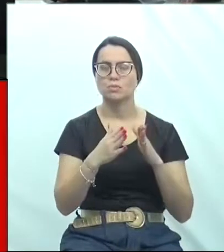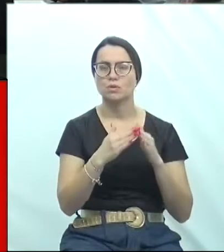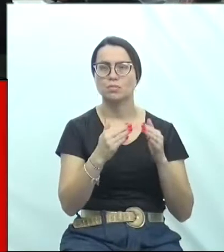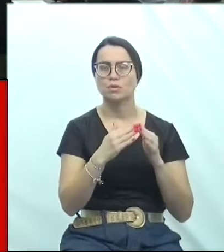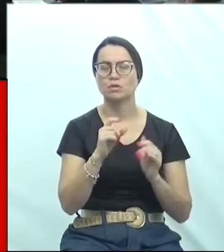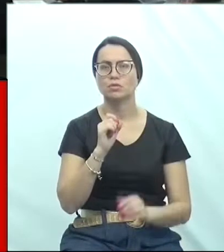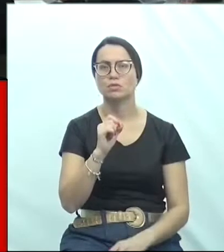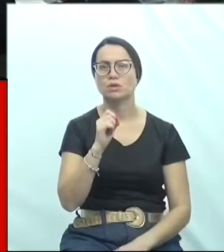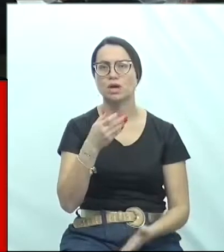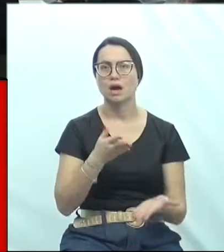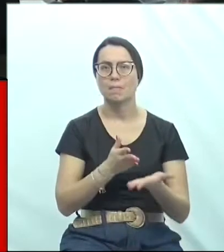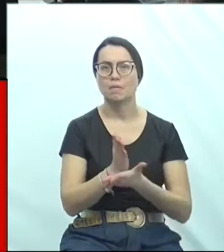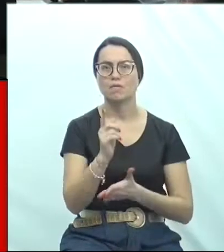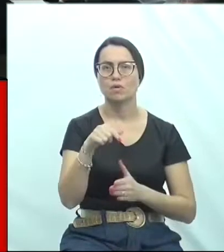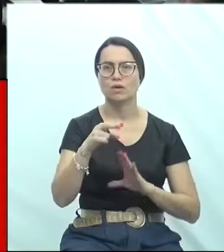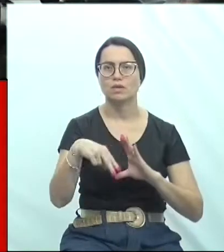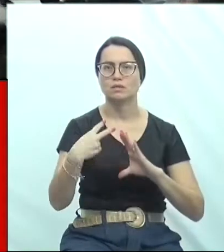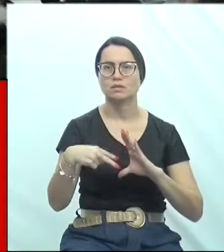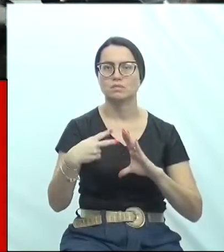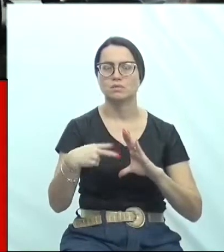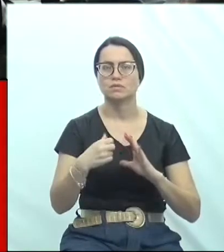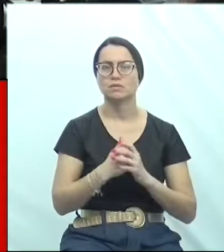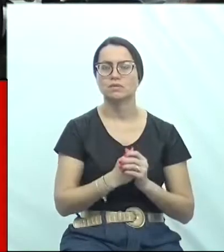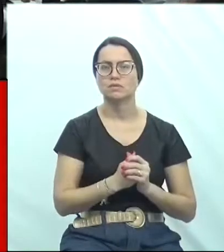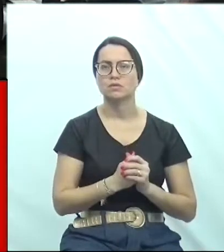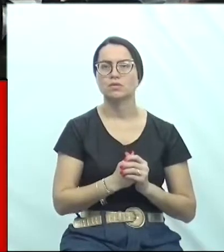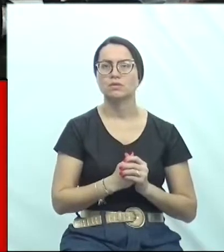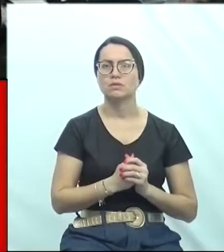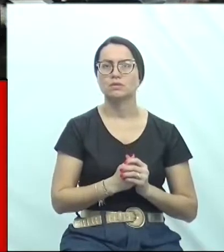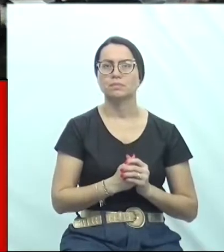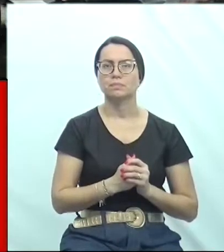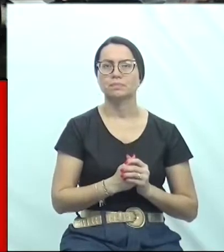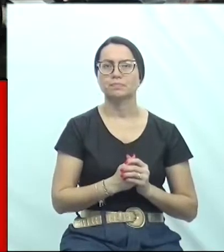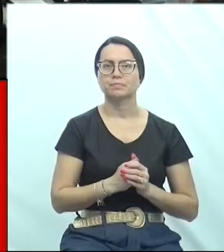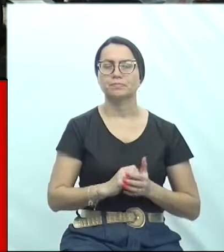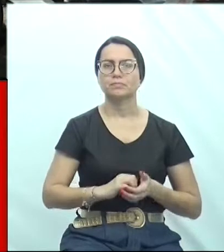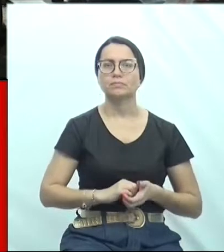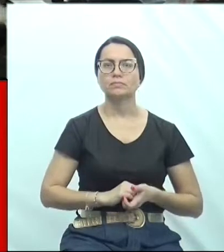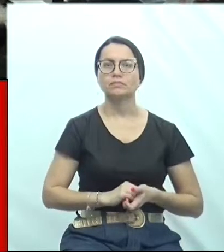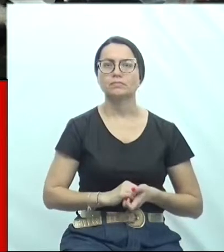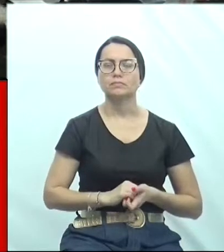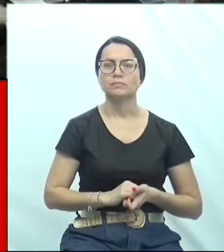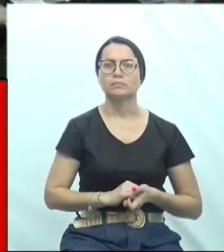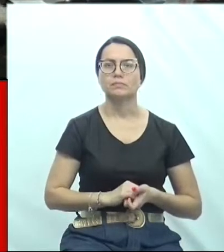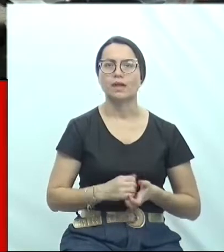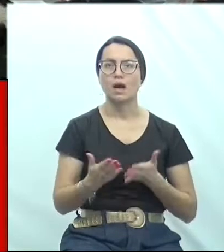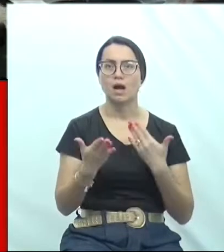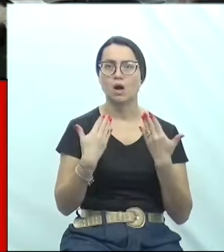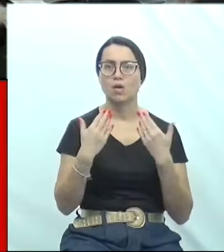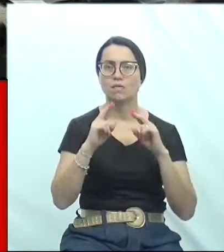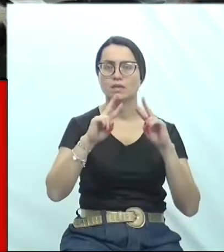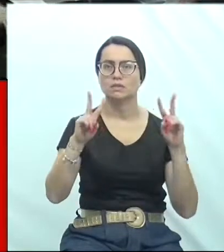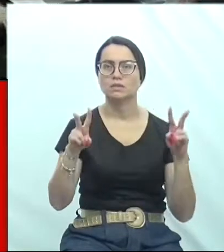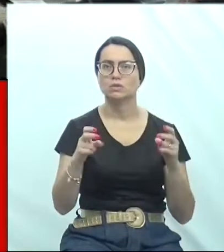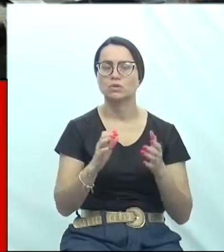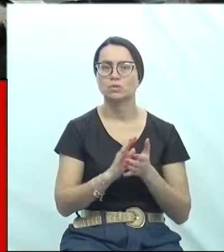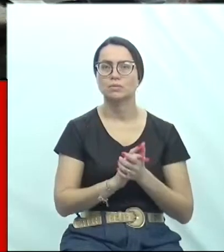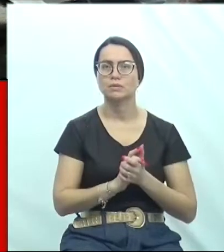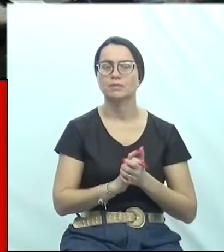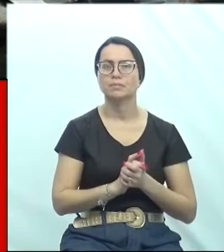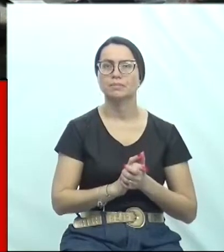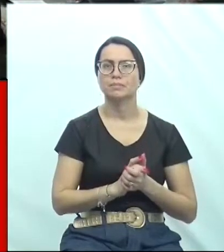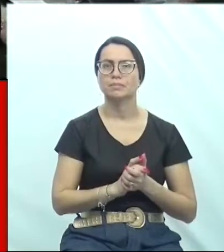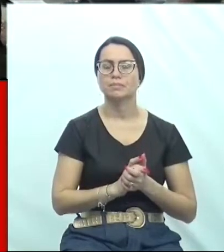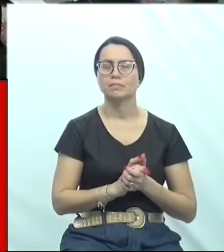417/2022, aprovado pelo plenário desta Casa Legislativa, os debates acerca do tema poderão adentrar